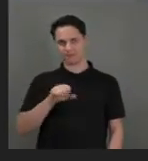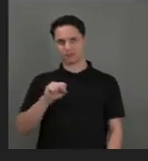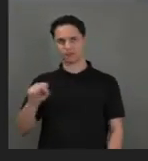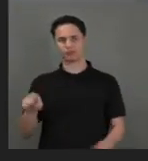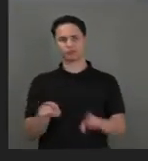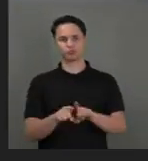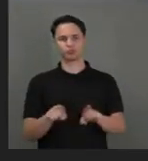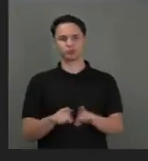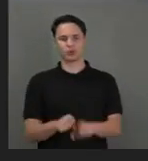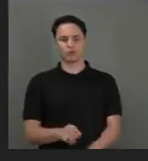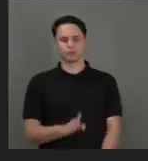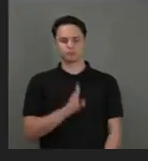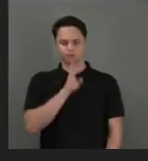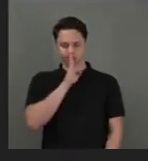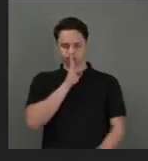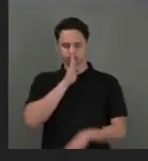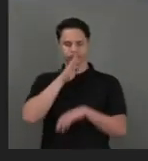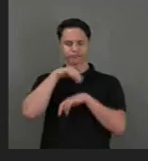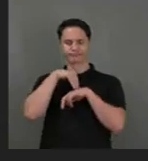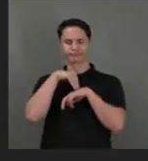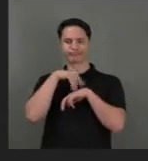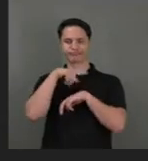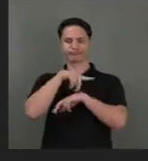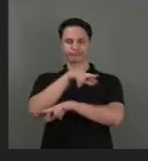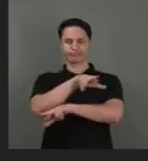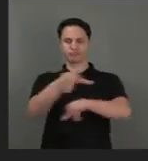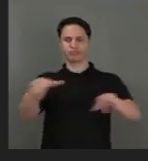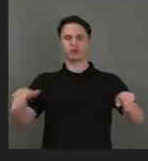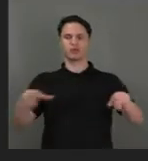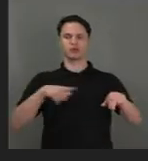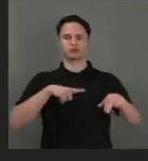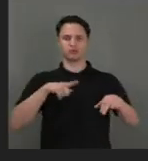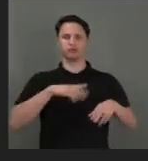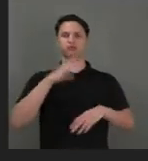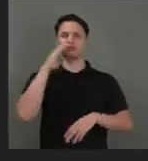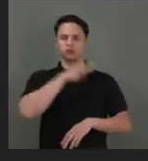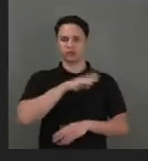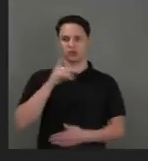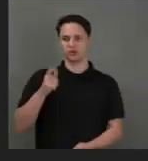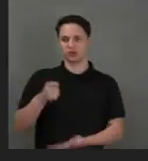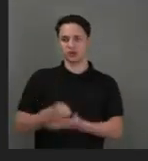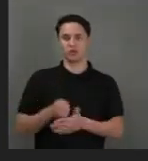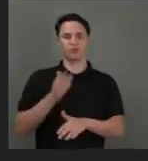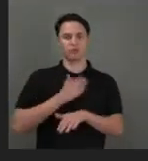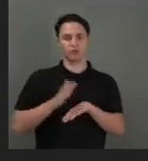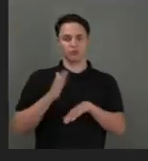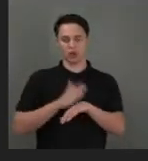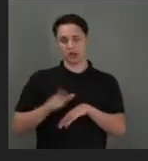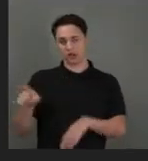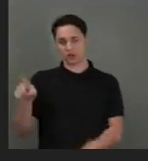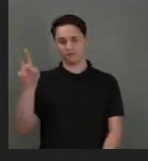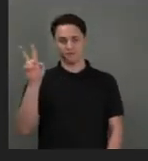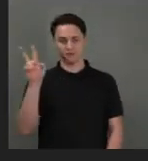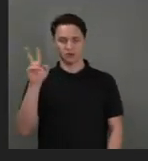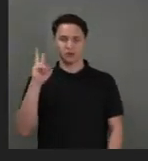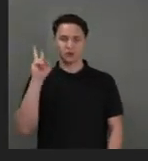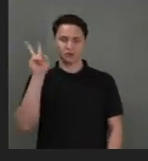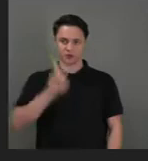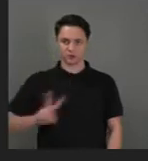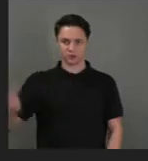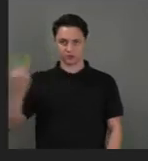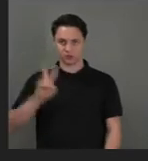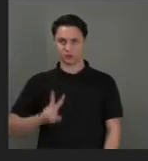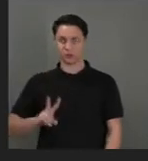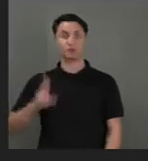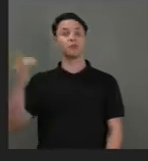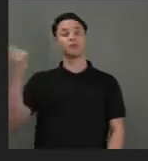cala diante de tantas arbitrariedades da cruel ditadura praticada na Venezuela. Aquela velha história, dize-me com